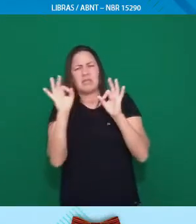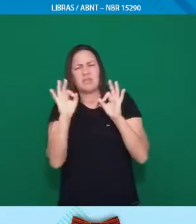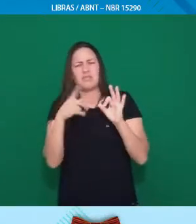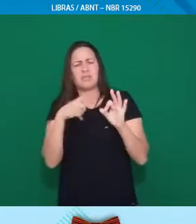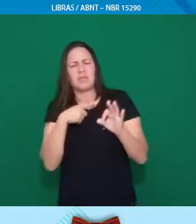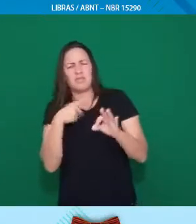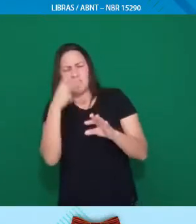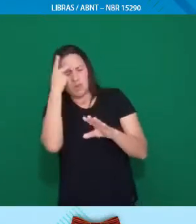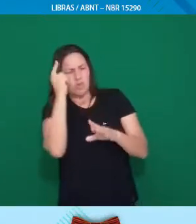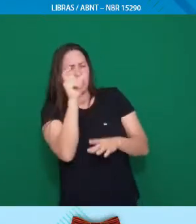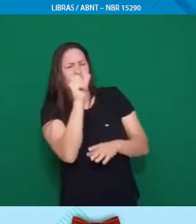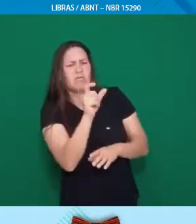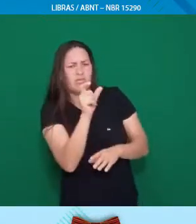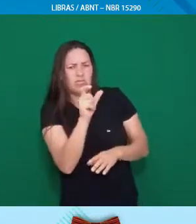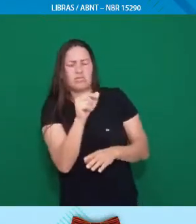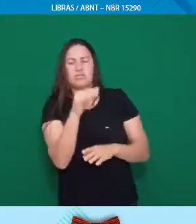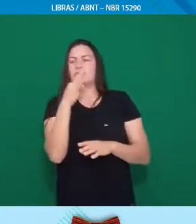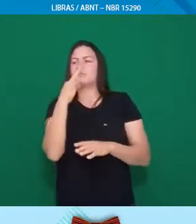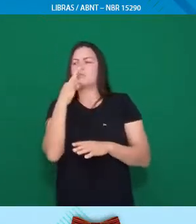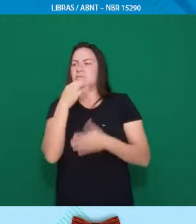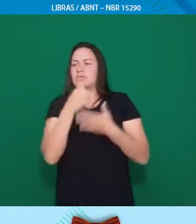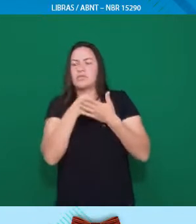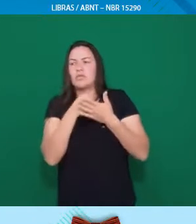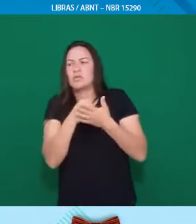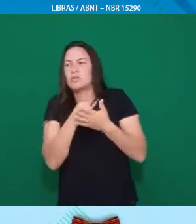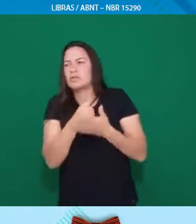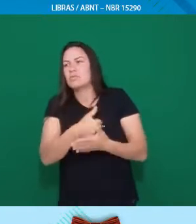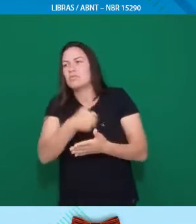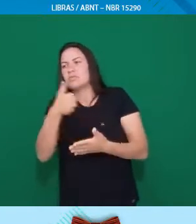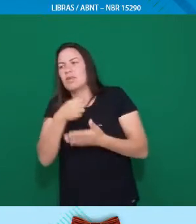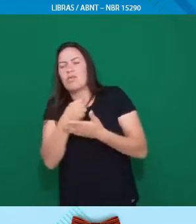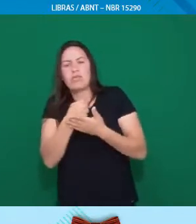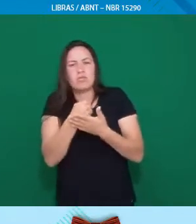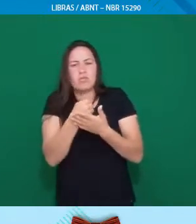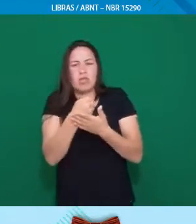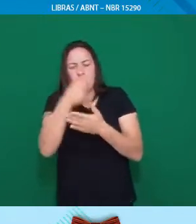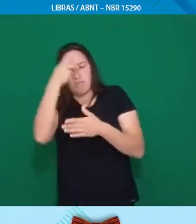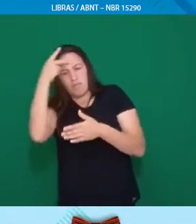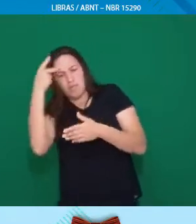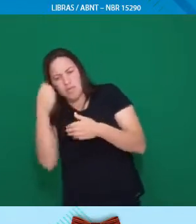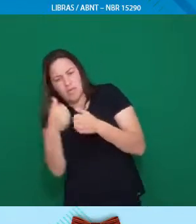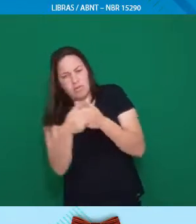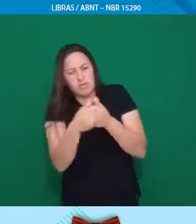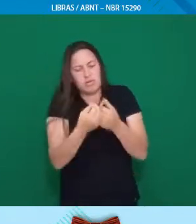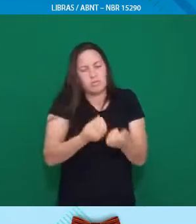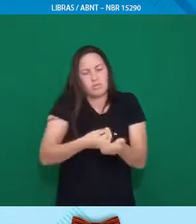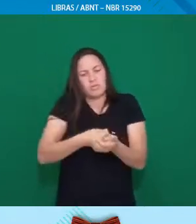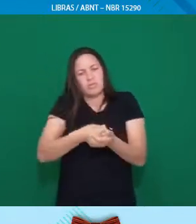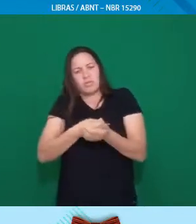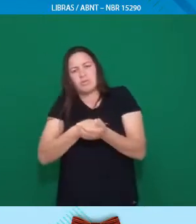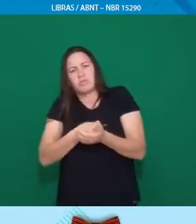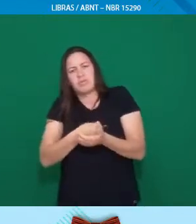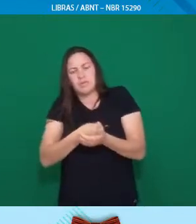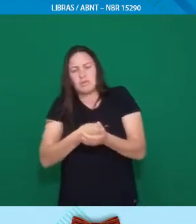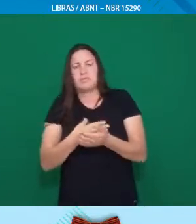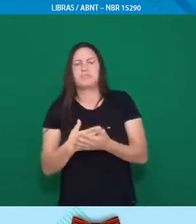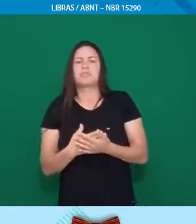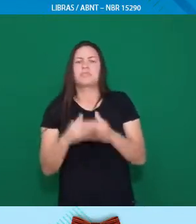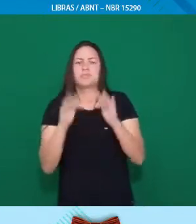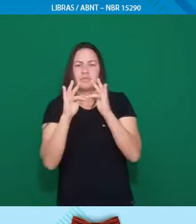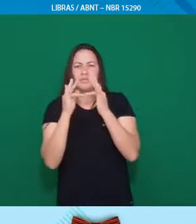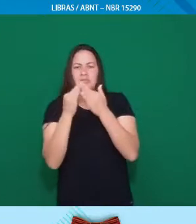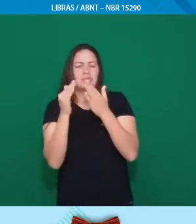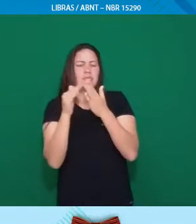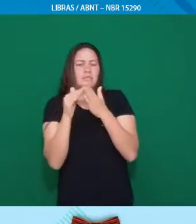bem seu pai nós temos pessoas como o senhor né que primeira coisa tentar ajudar o próximo é salvar vidas não tenho dúvida que as